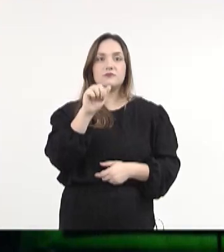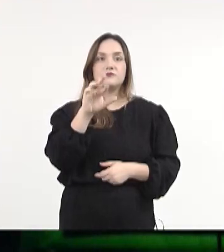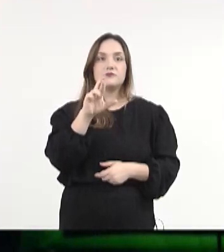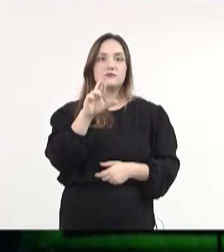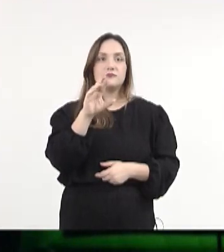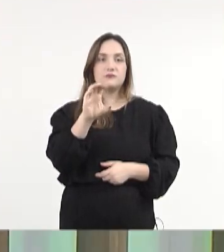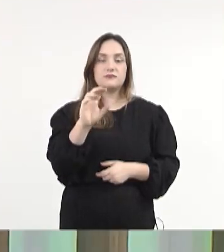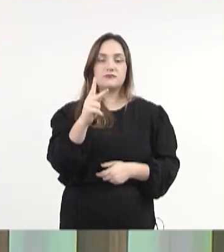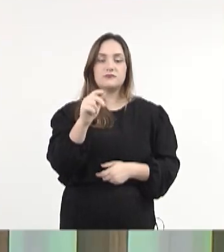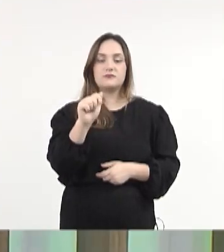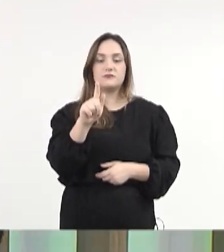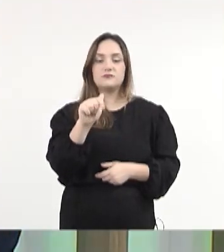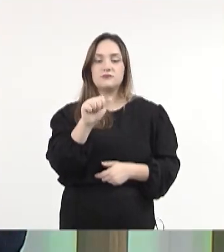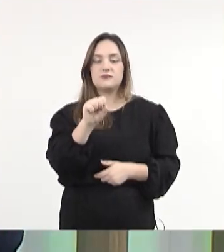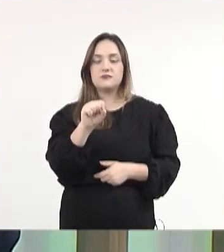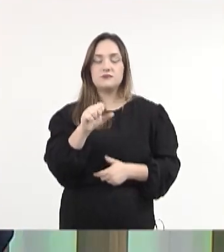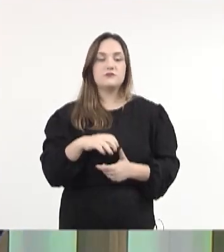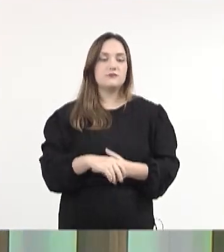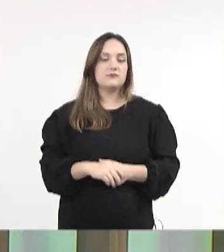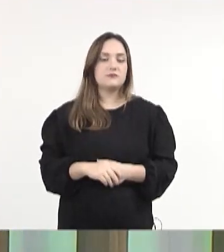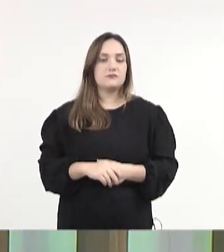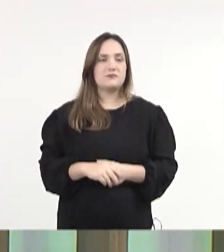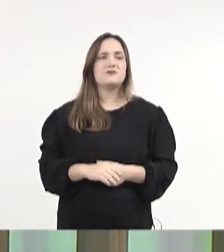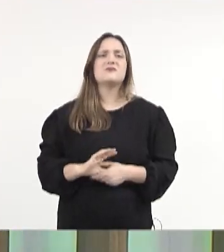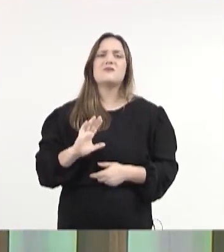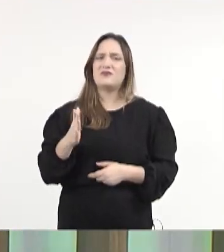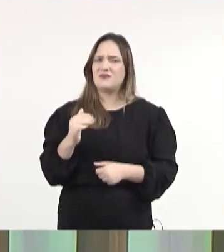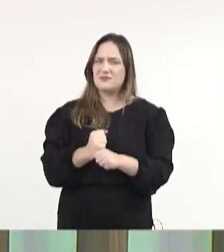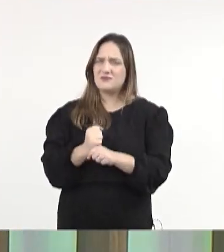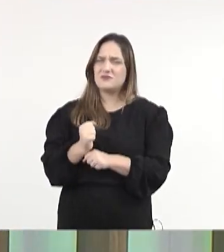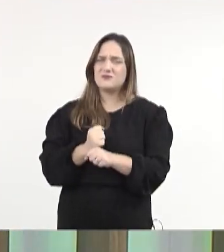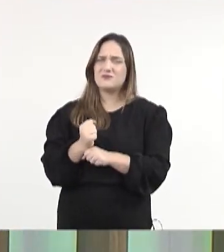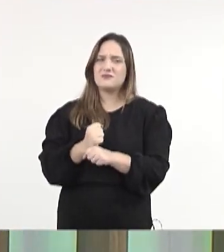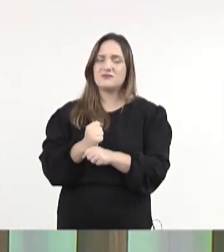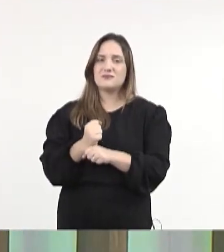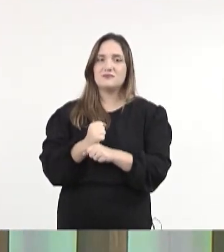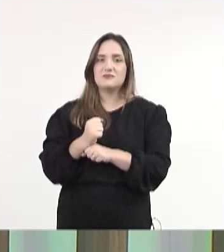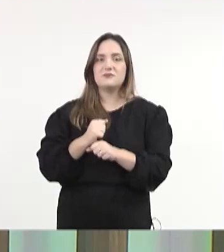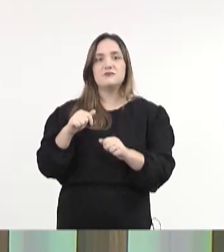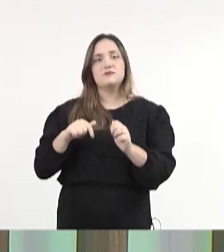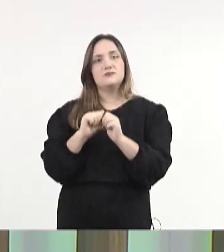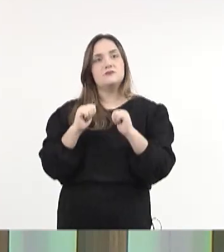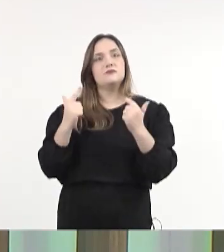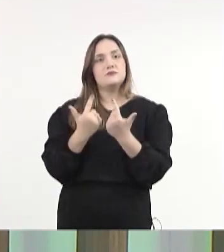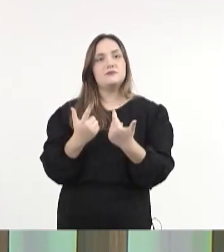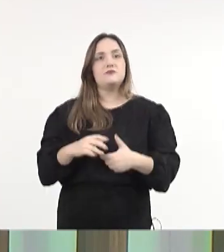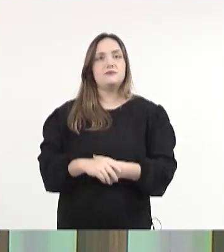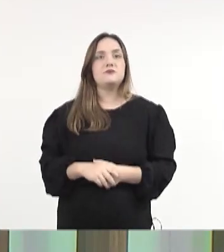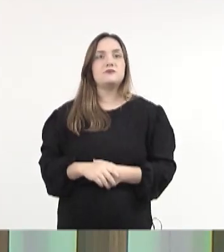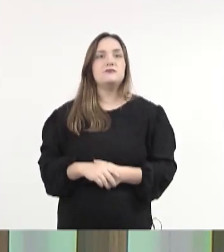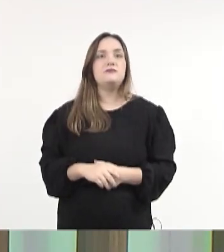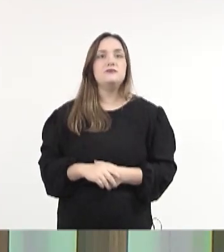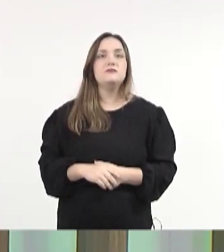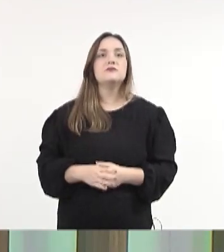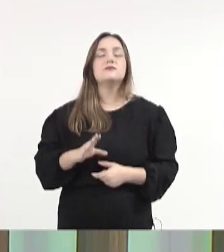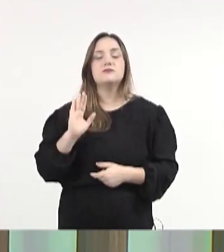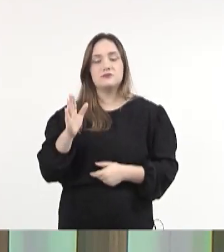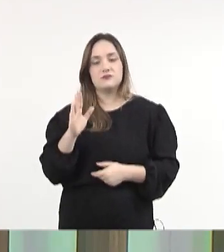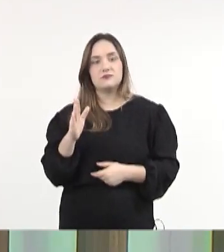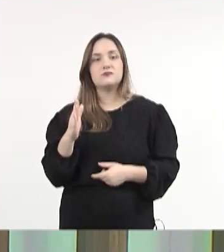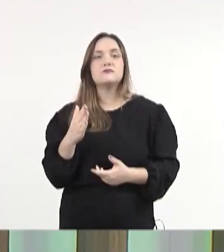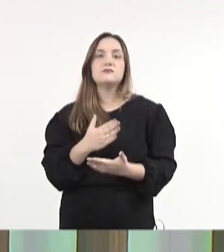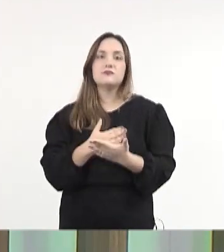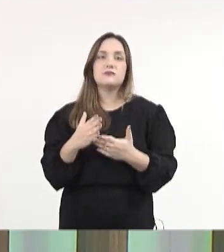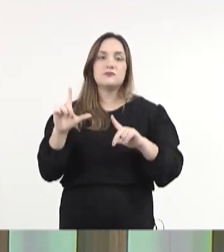Olá. Ele tem muito tempo de casa aqui na Assembleia, né, Osmar? Sim. Aqui, quanto tempo? A gente já está aqui desde que iniciou a